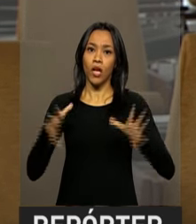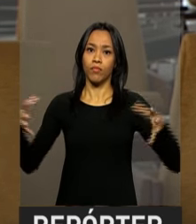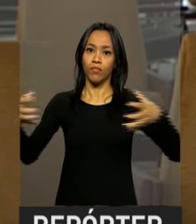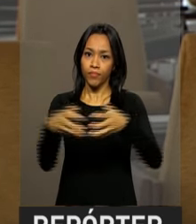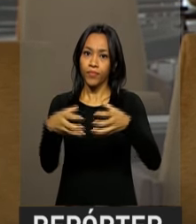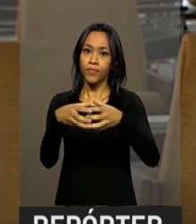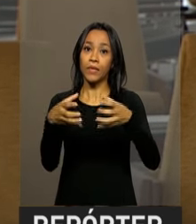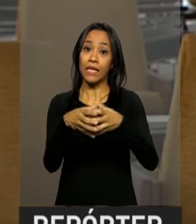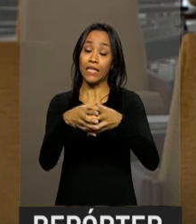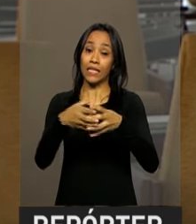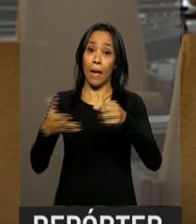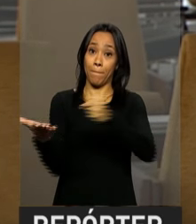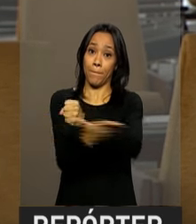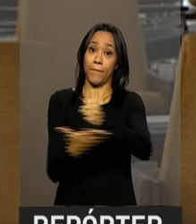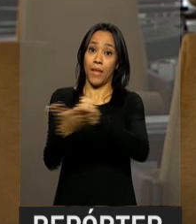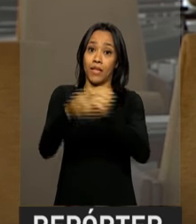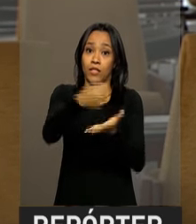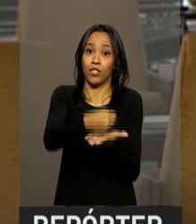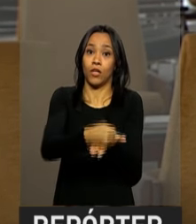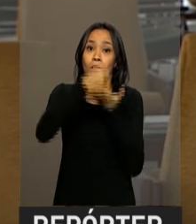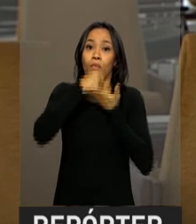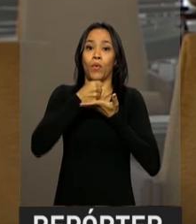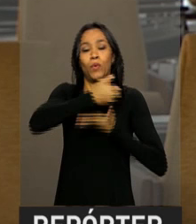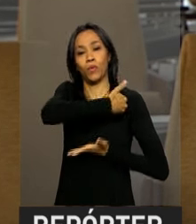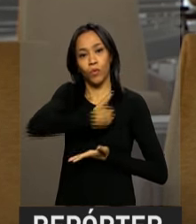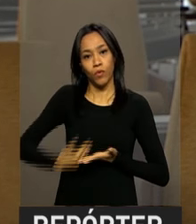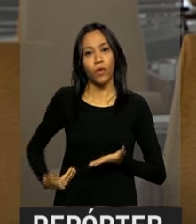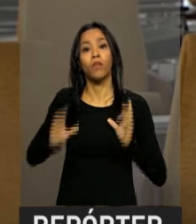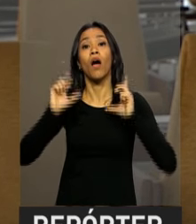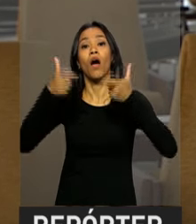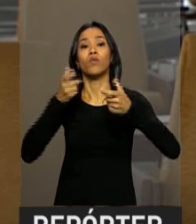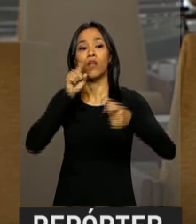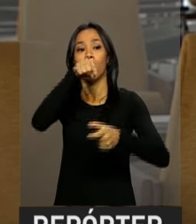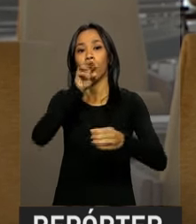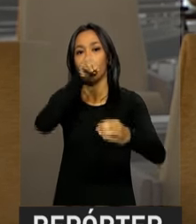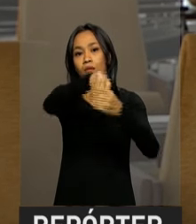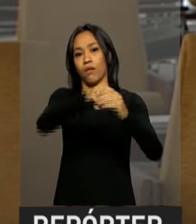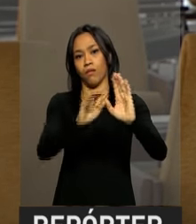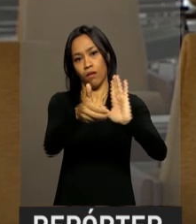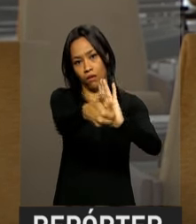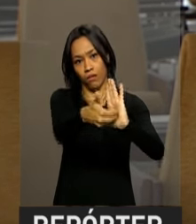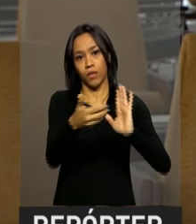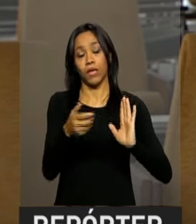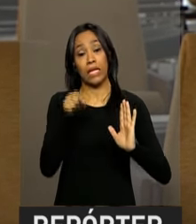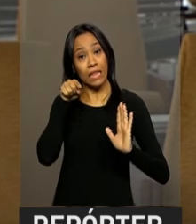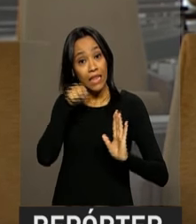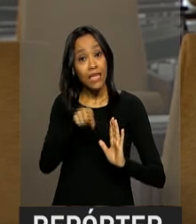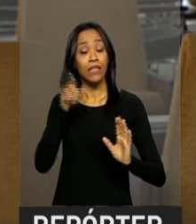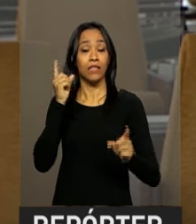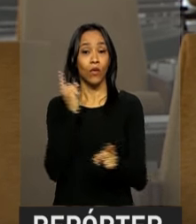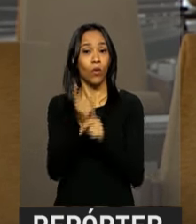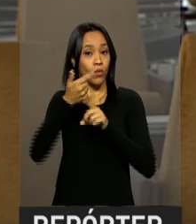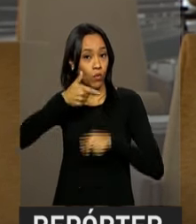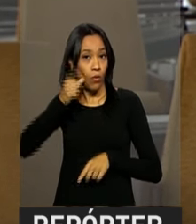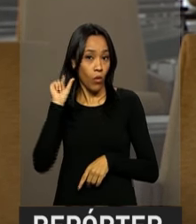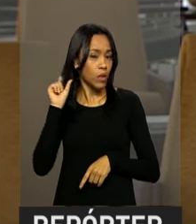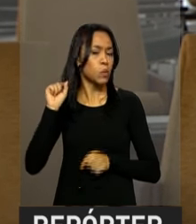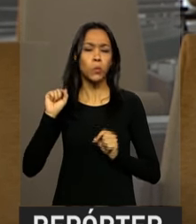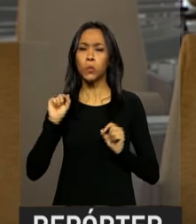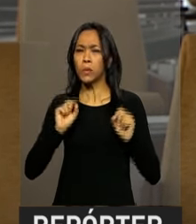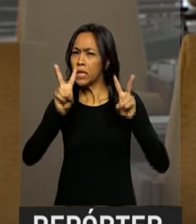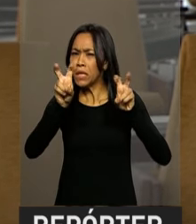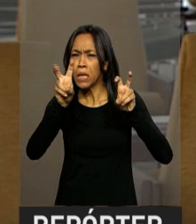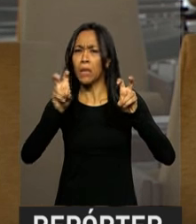partidos da base aliada do Governo na Câmara dos Deputados nesse encontro de ontem foram discutido os temas aí como a